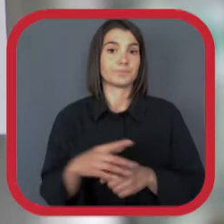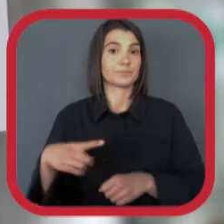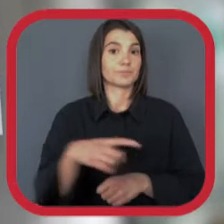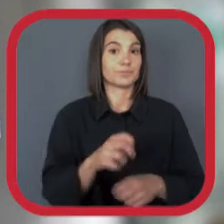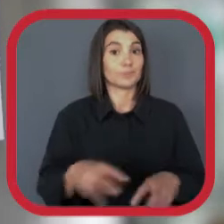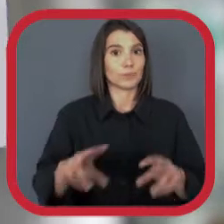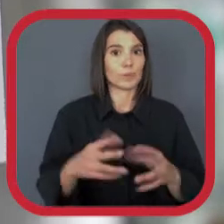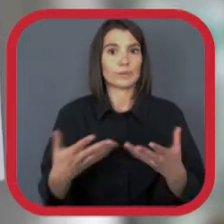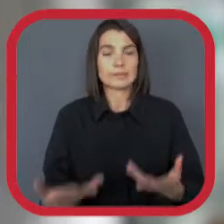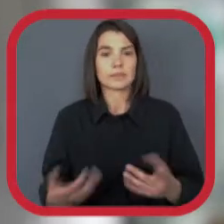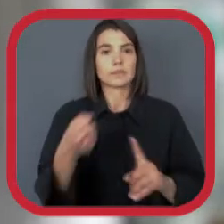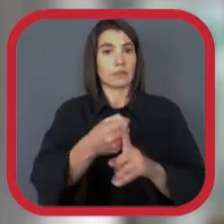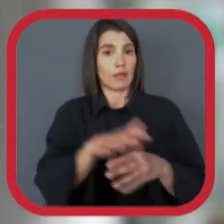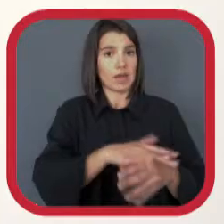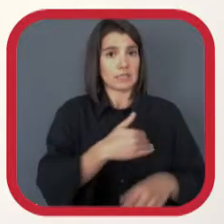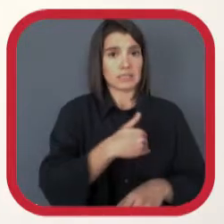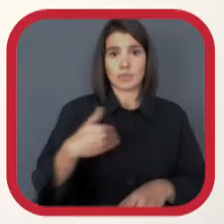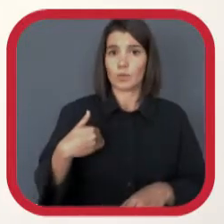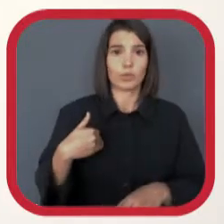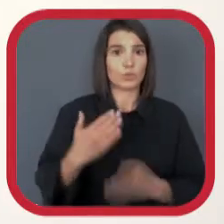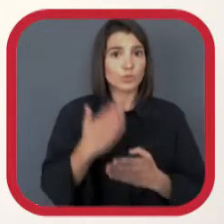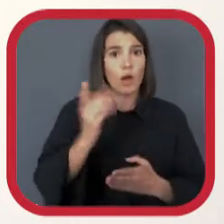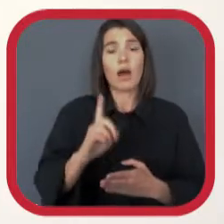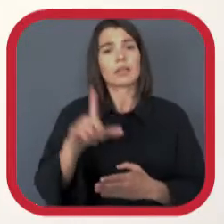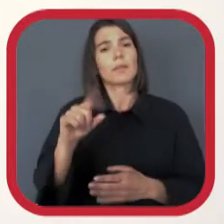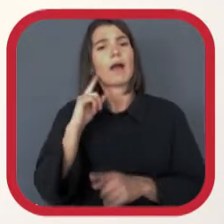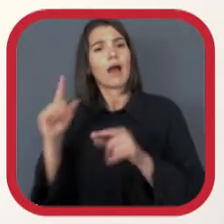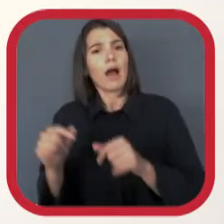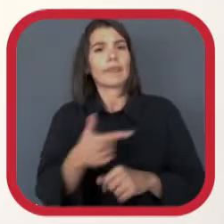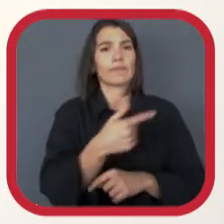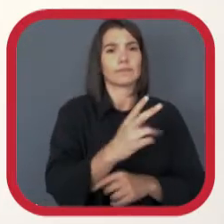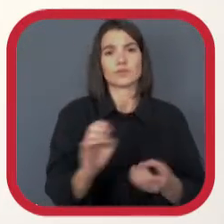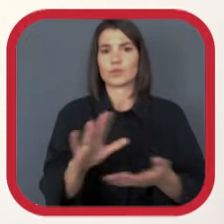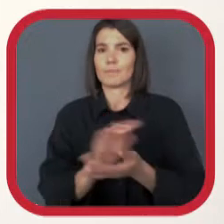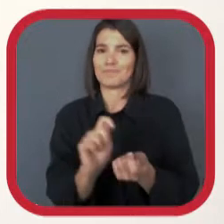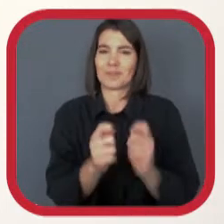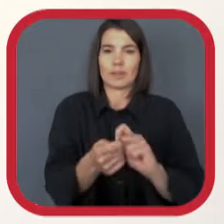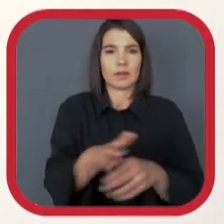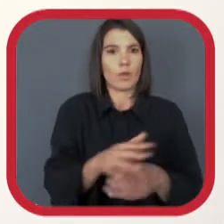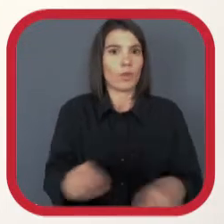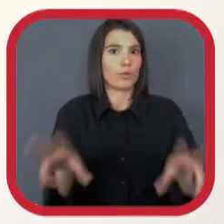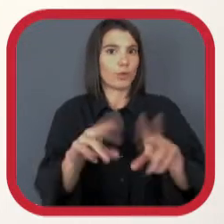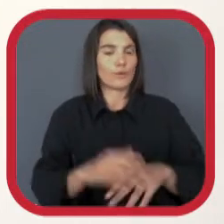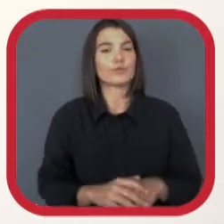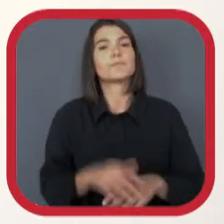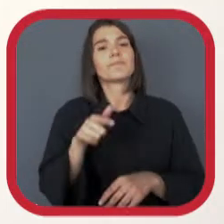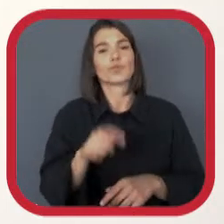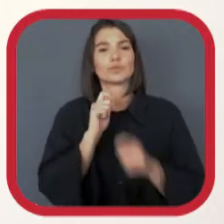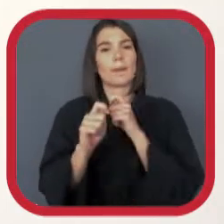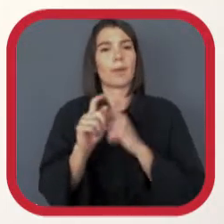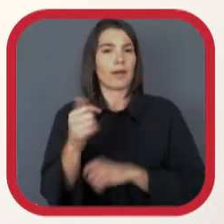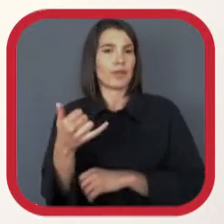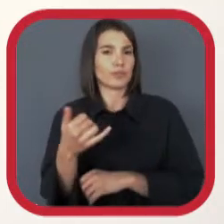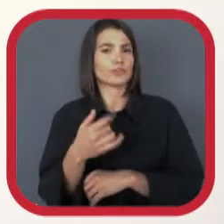O novo coronavírus não é só um desafio para a área da saúde. A rádio, a televisão e os jornais ajustaram-se a uma nova realidade. O